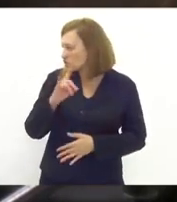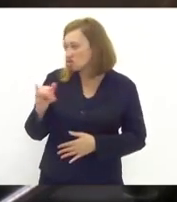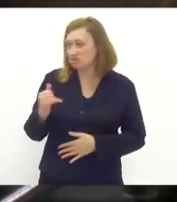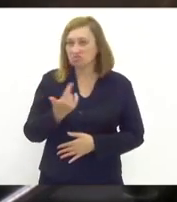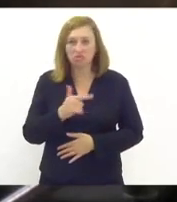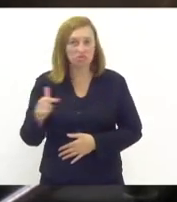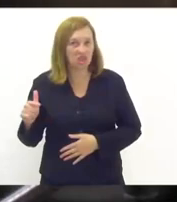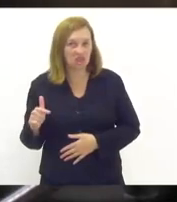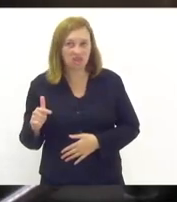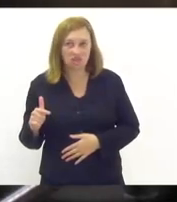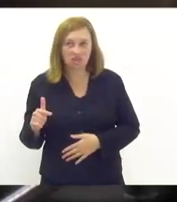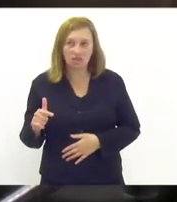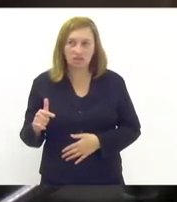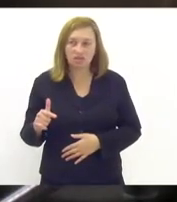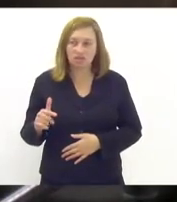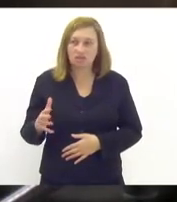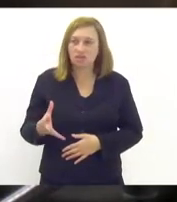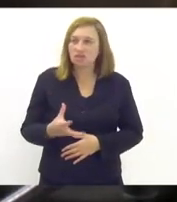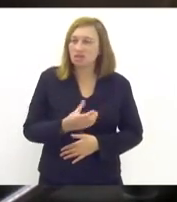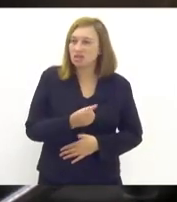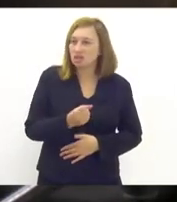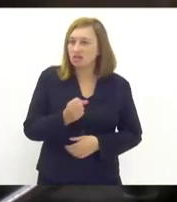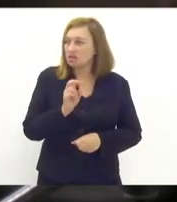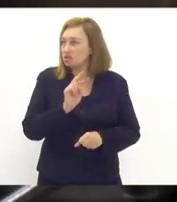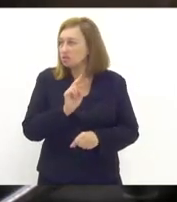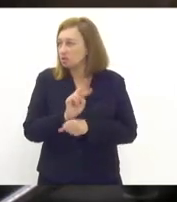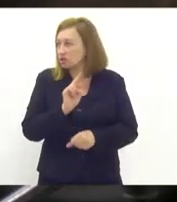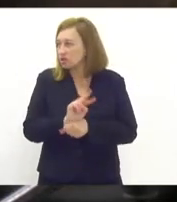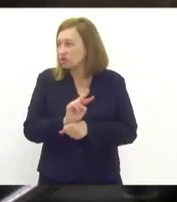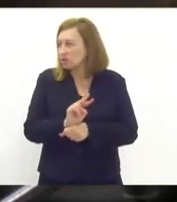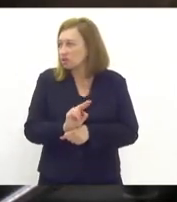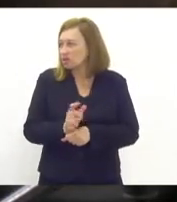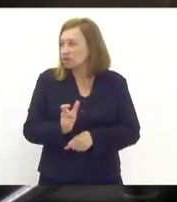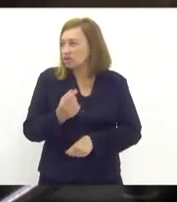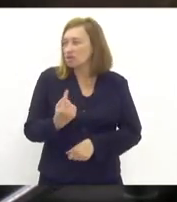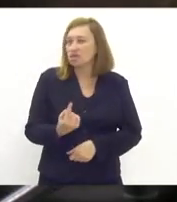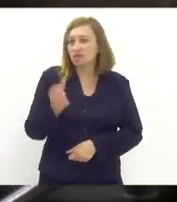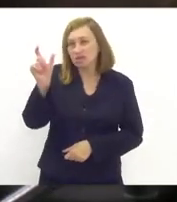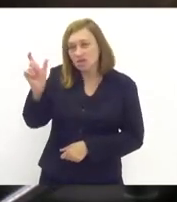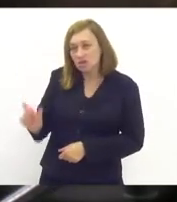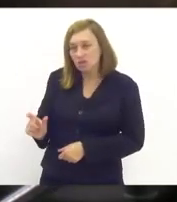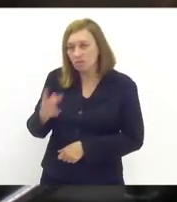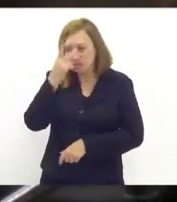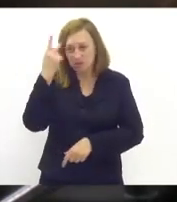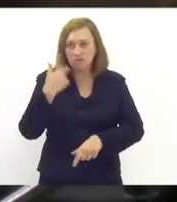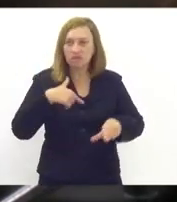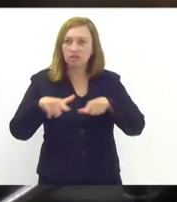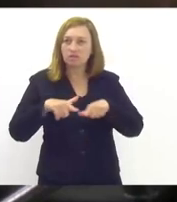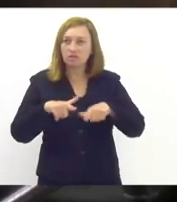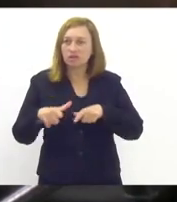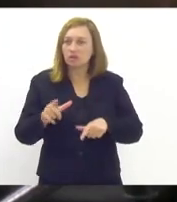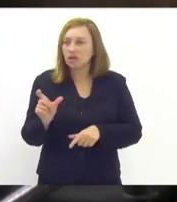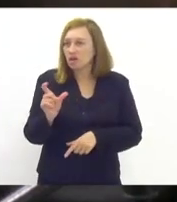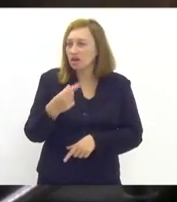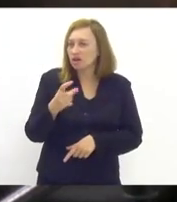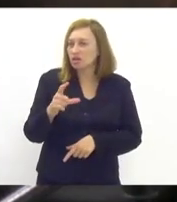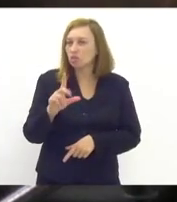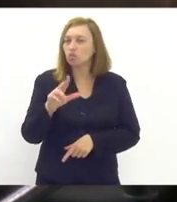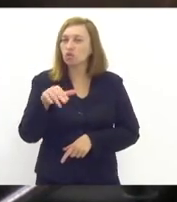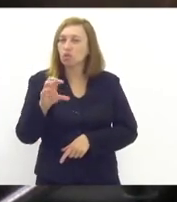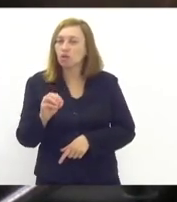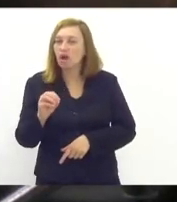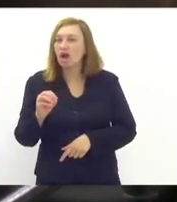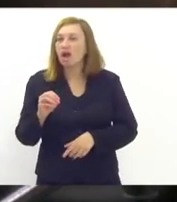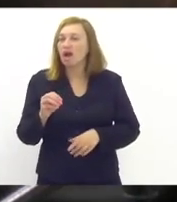mais isso. Nem o salvo-conduto de você ser um trabalhador, de você ter um bilhete único, de você ter uma carteira